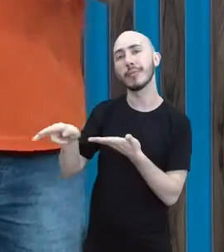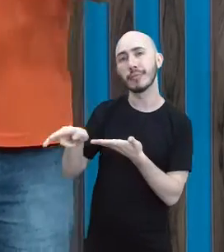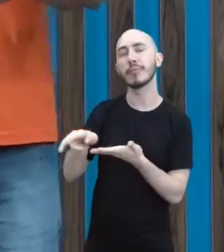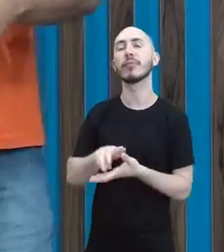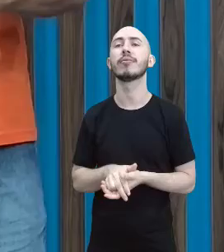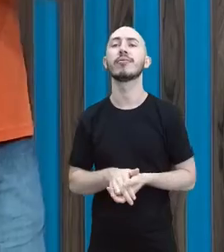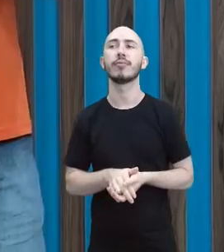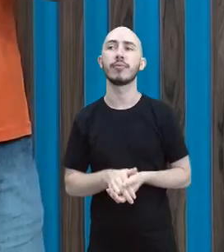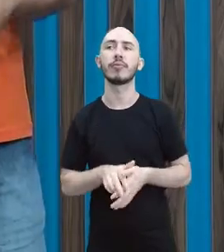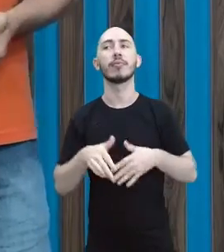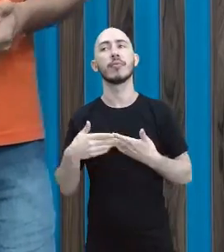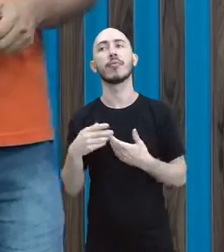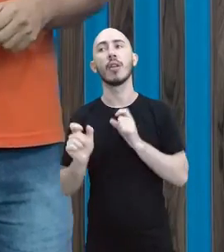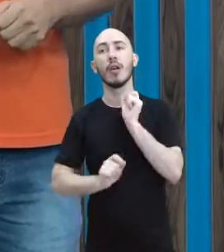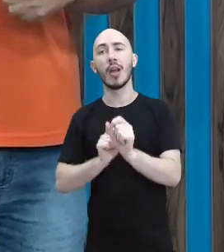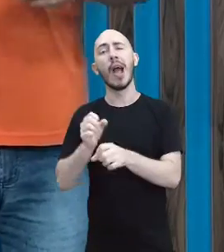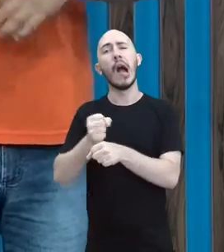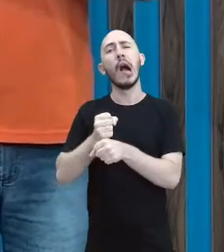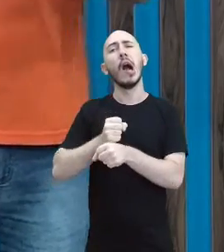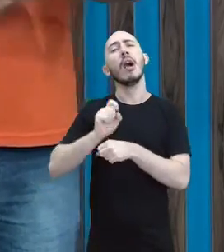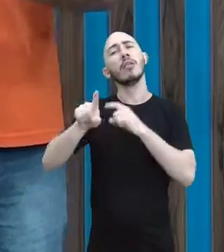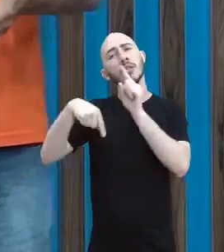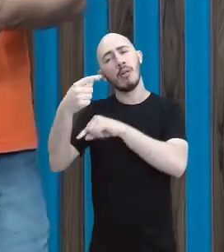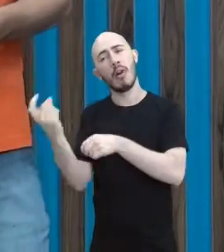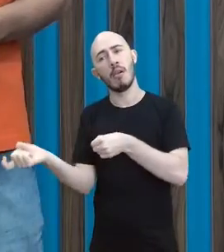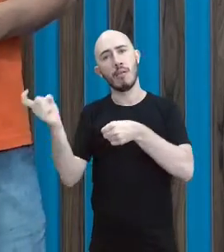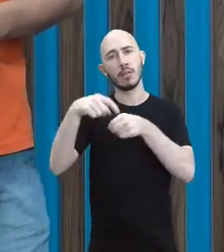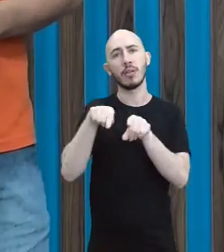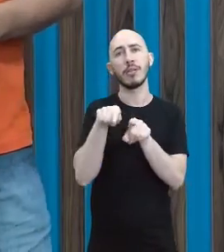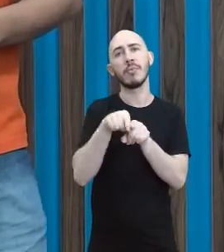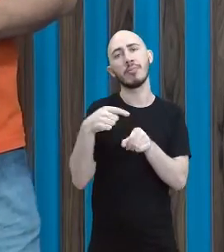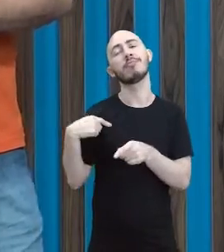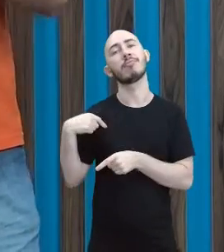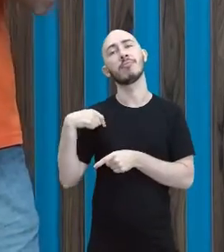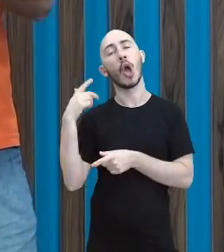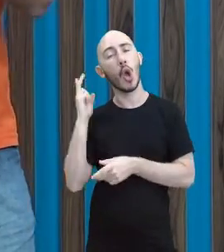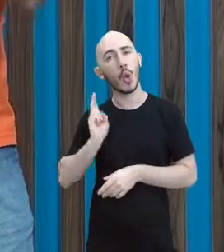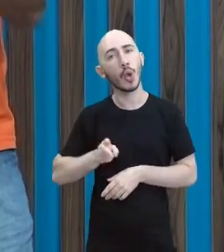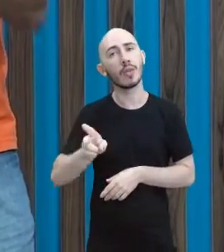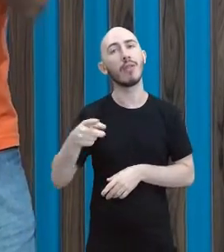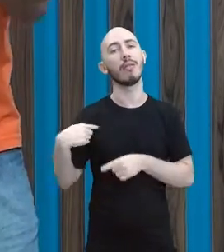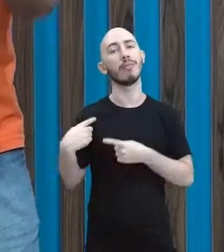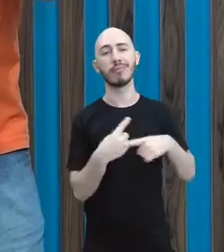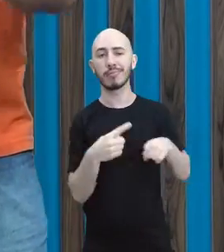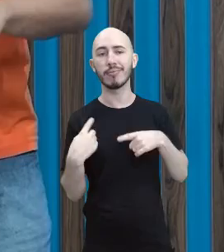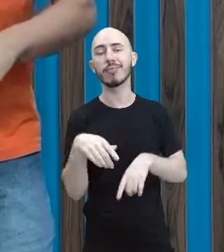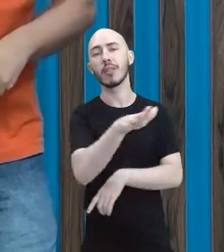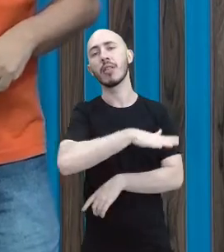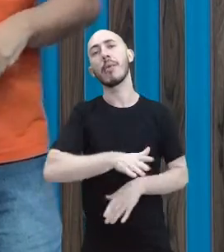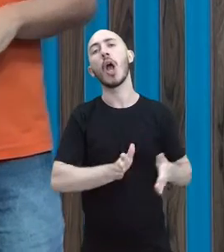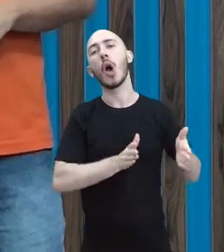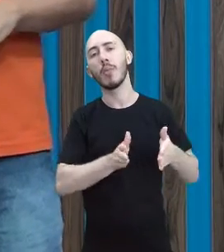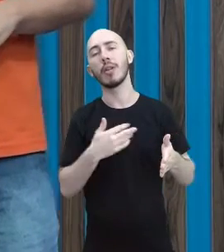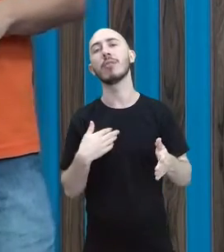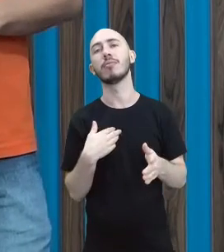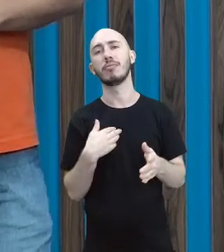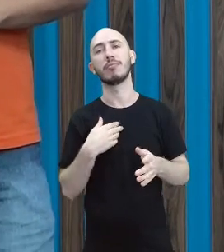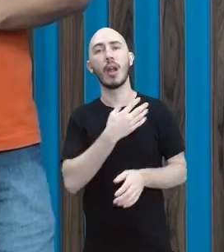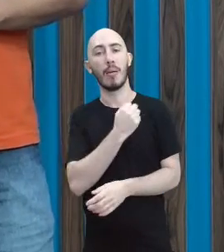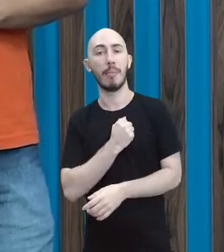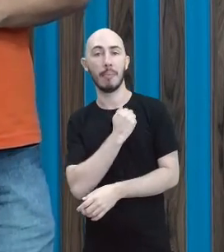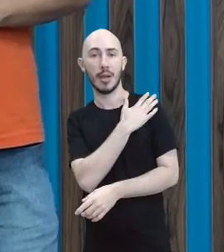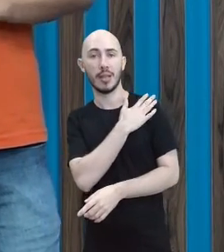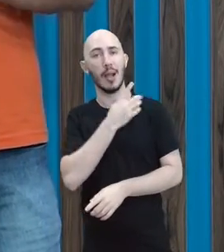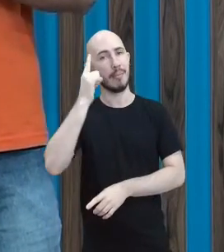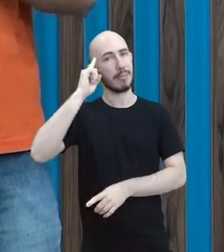isso, eles foram embora, voltaram alguns anos depois para continuar aperreando a ditadura militar, e os artistas fizeram um papel muito importante nisso, tá certo? E